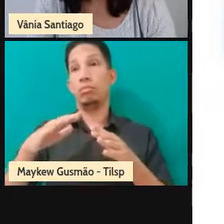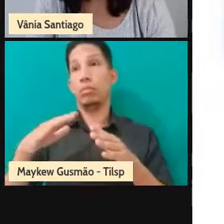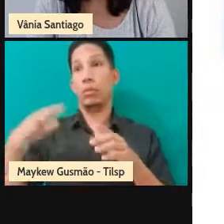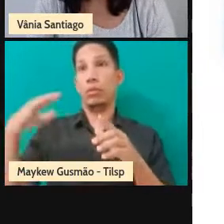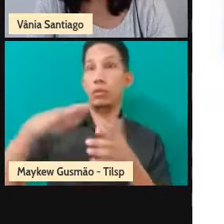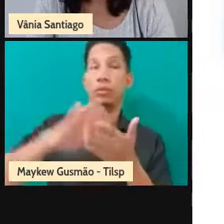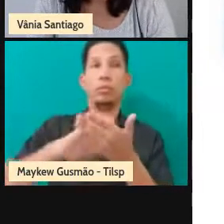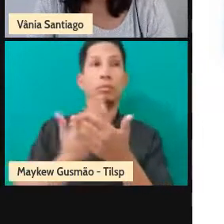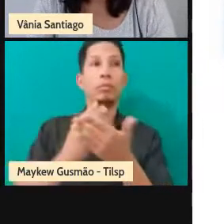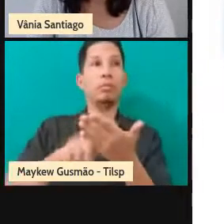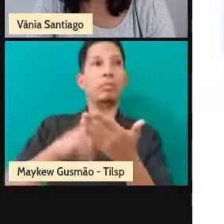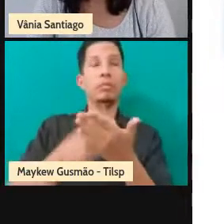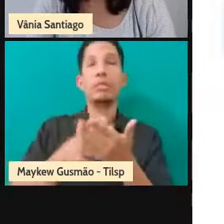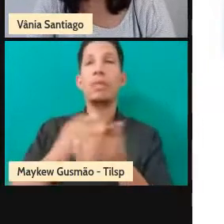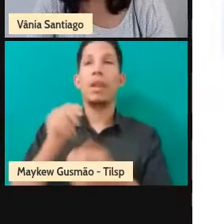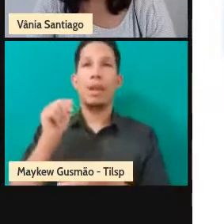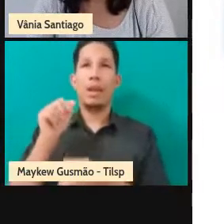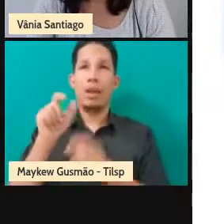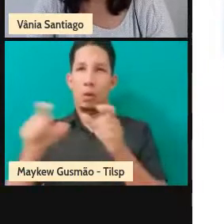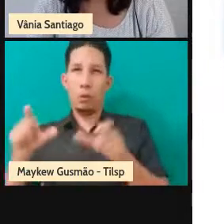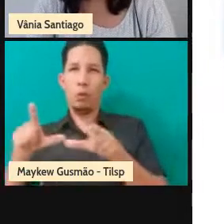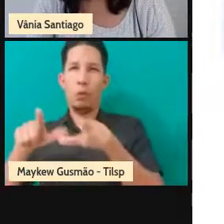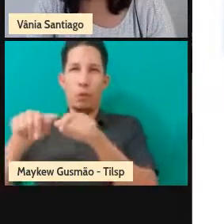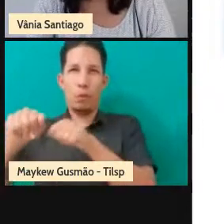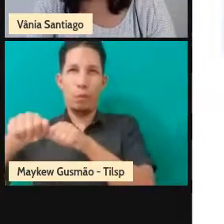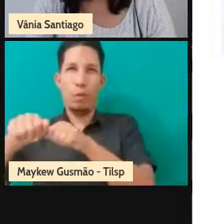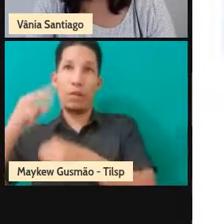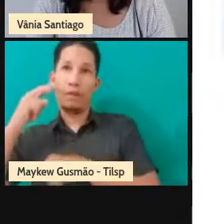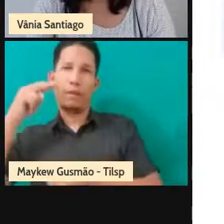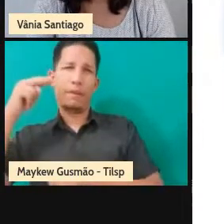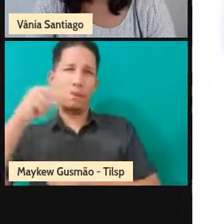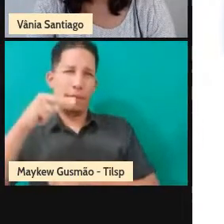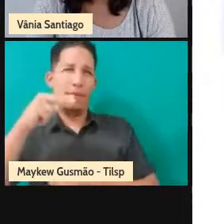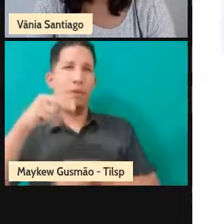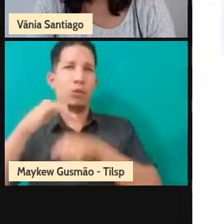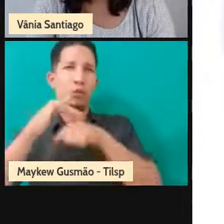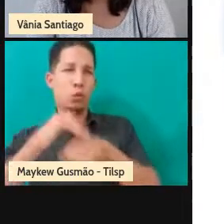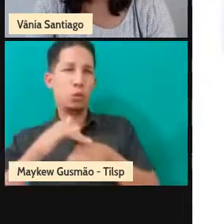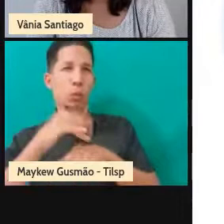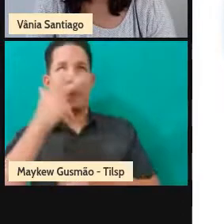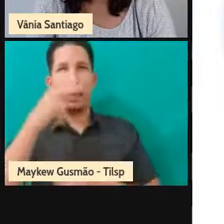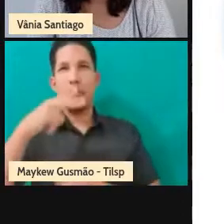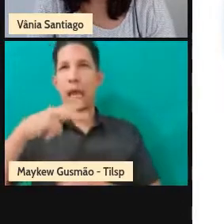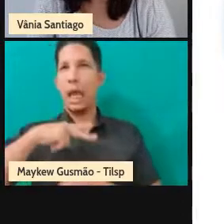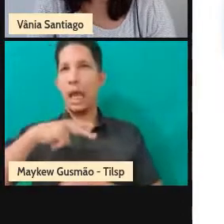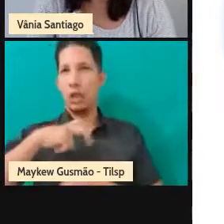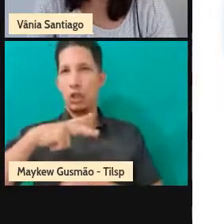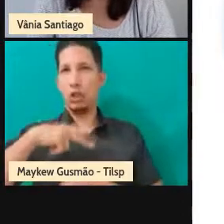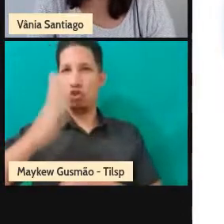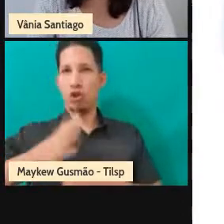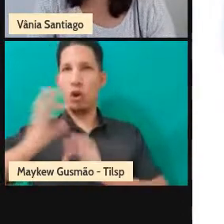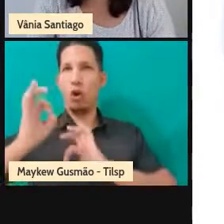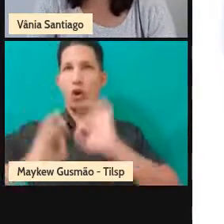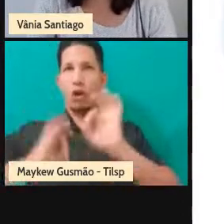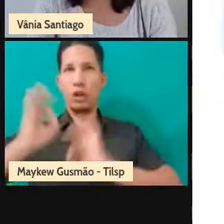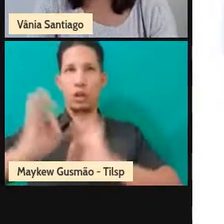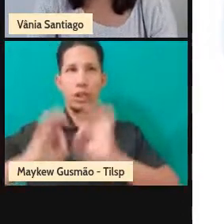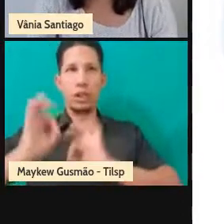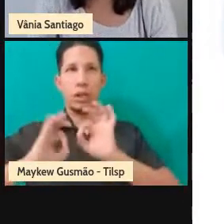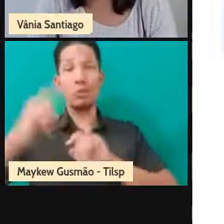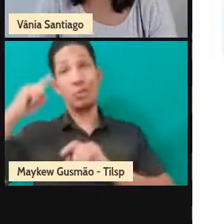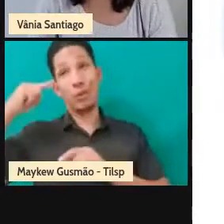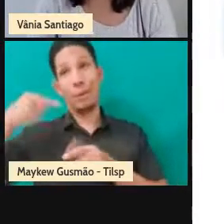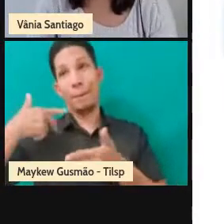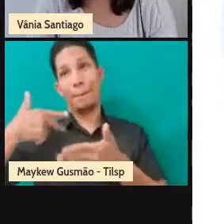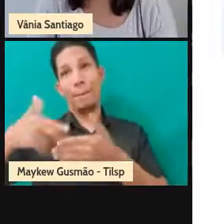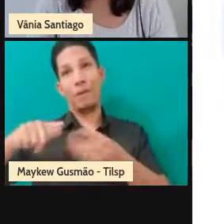formandas, que vão olhar ou para a ética como algo já organizado, até porque elas estavam se formando,